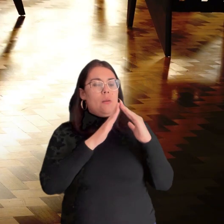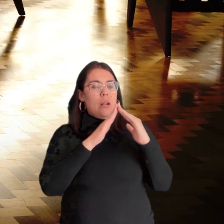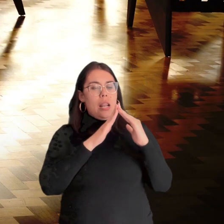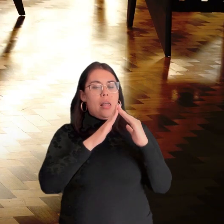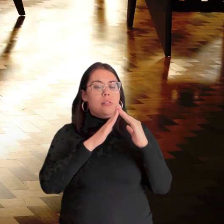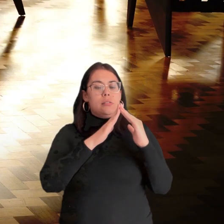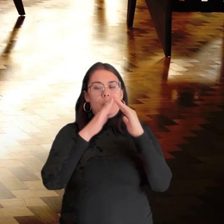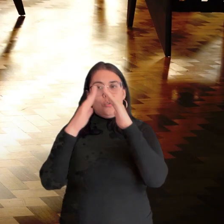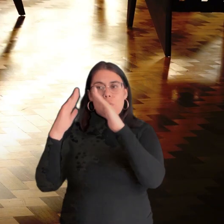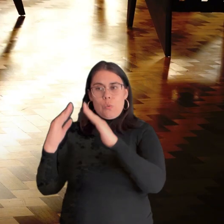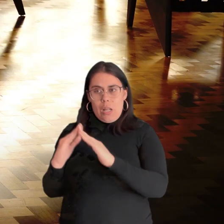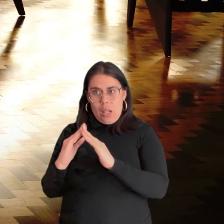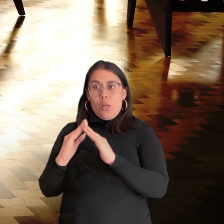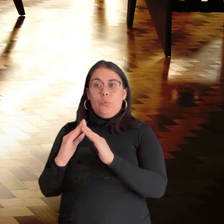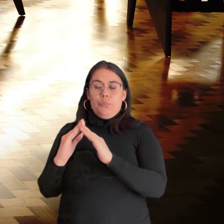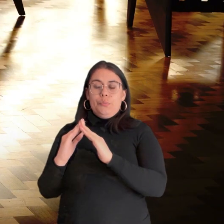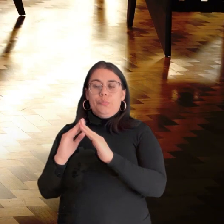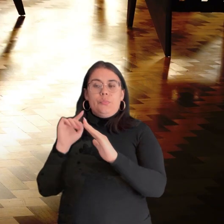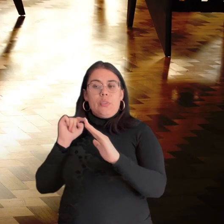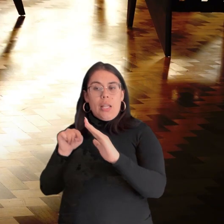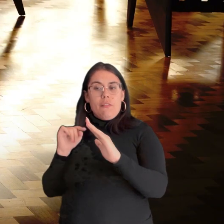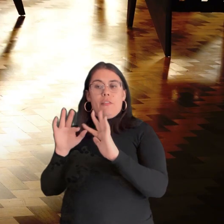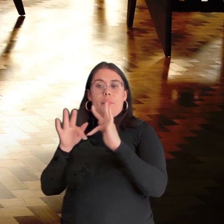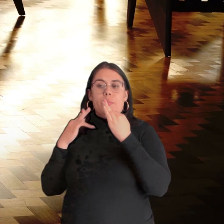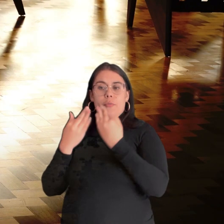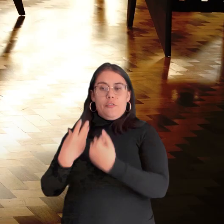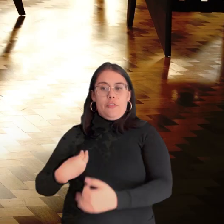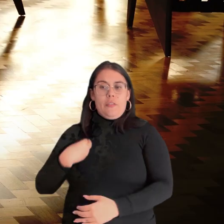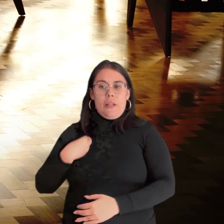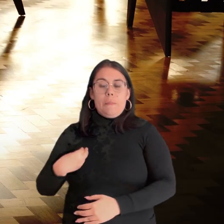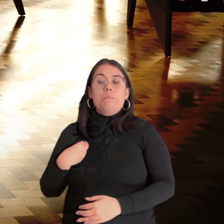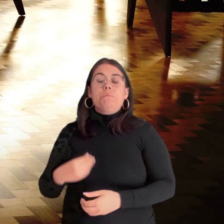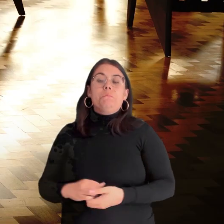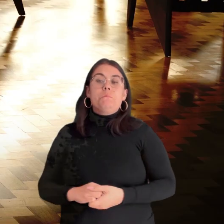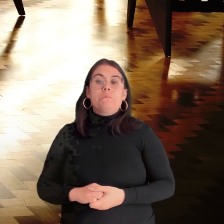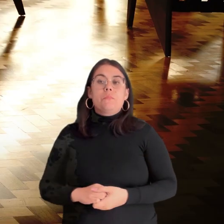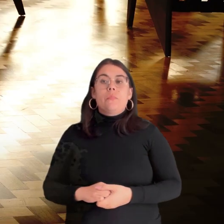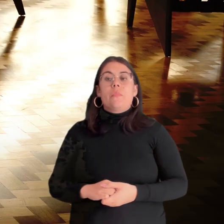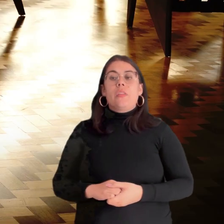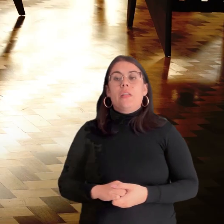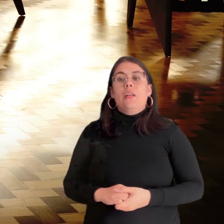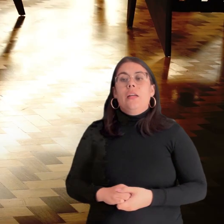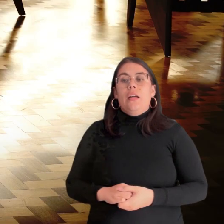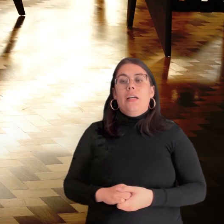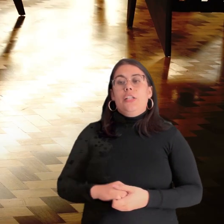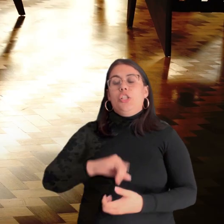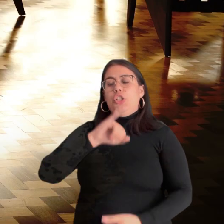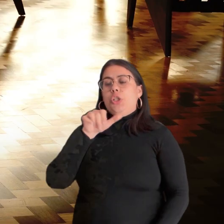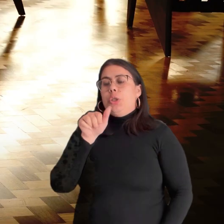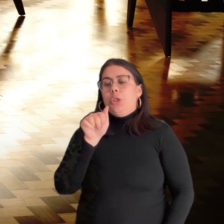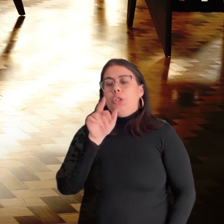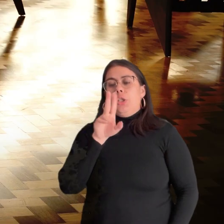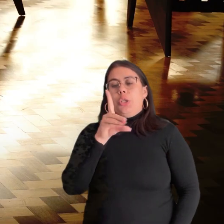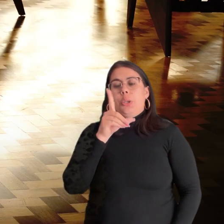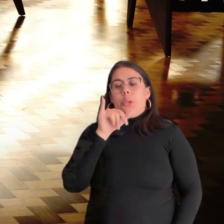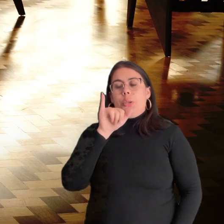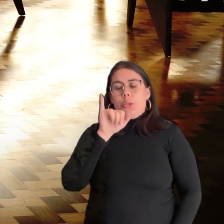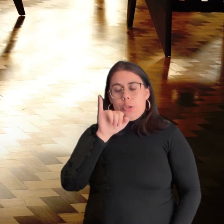e ali é o Jardim Europa, né? Está na Avenida 9 de Julho. O Rino Leve